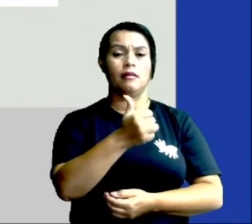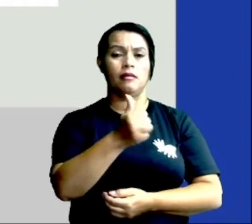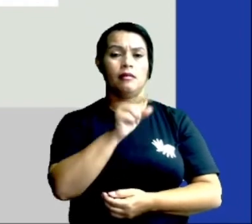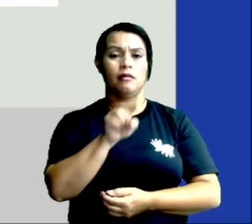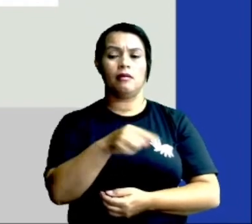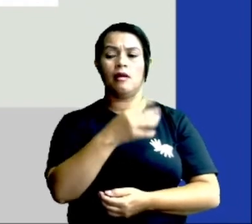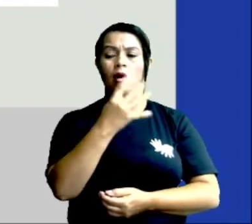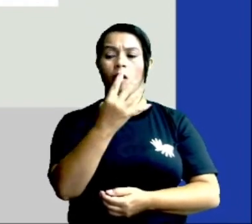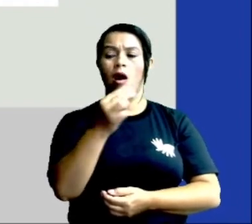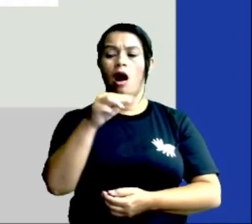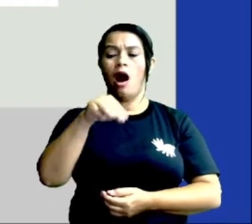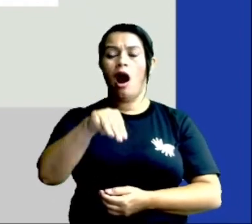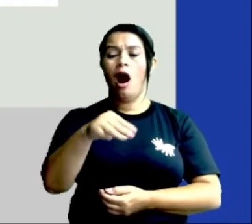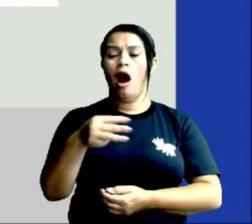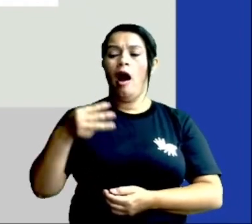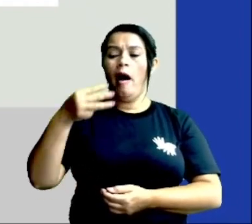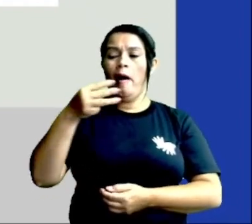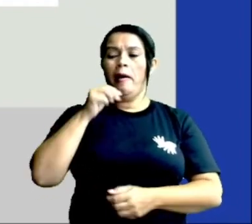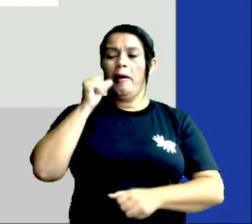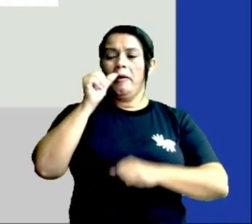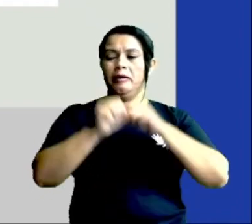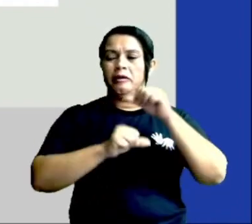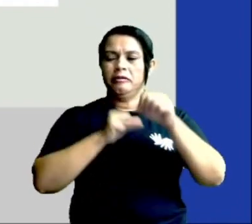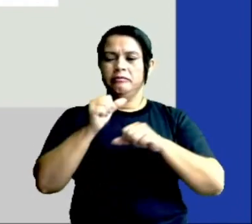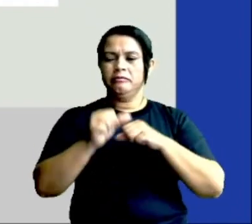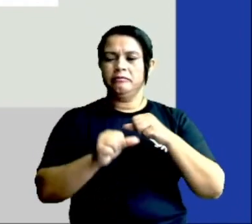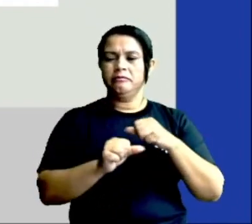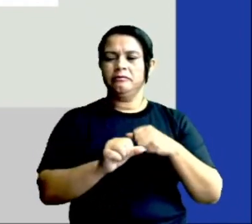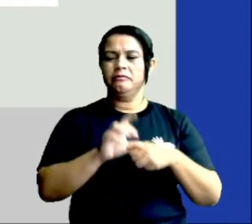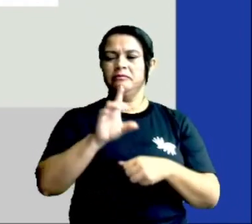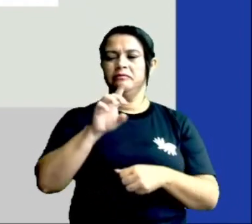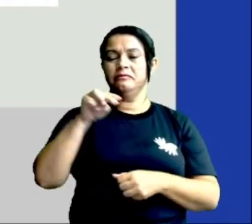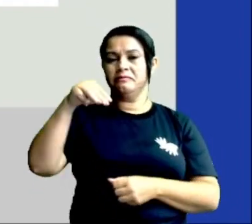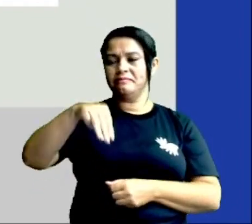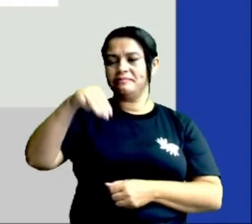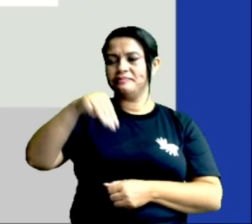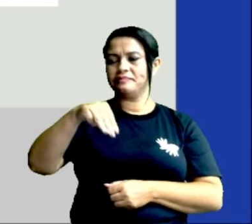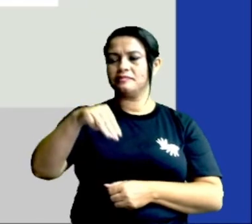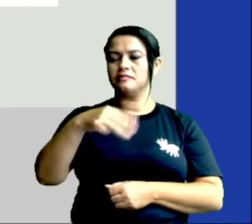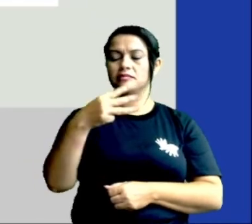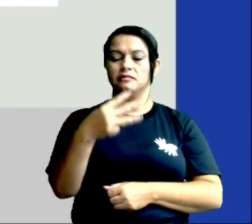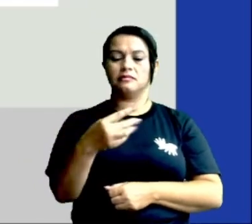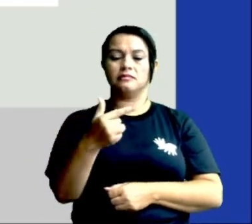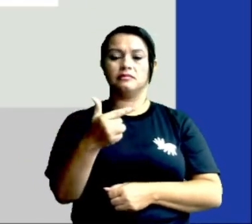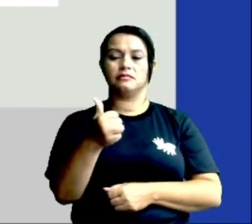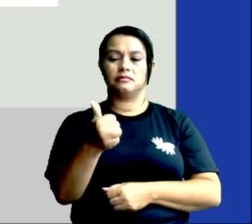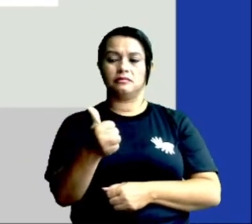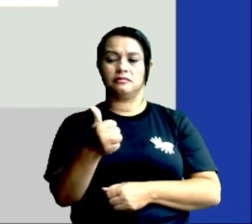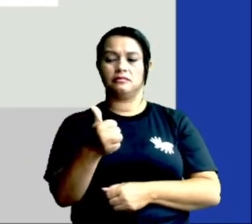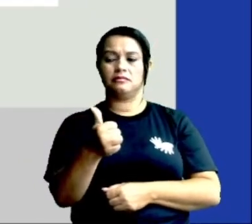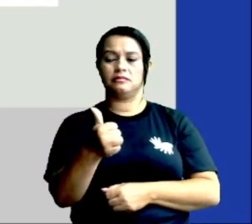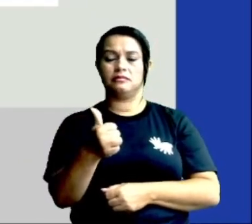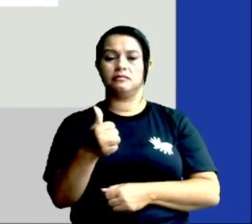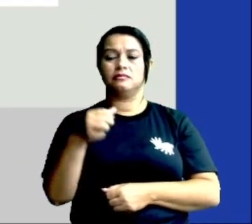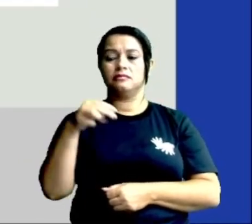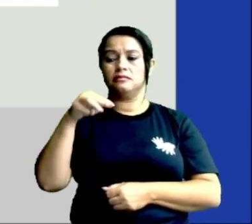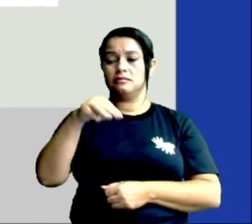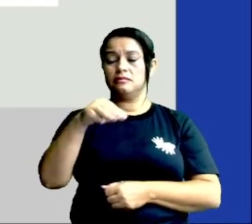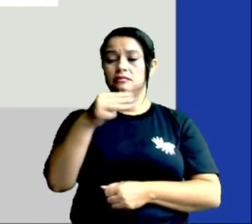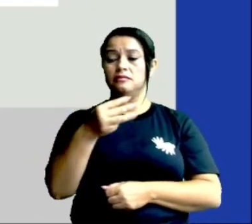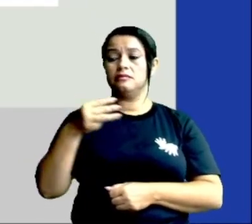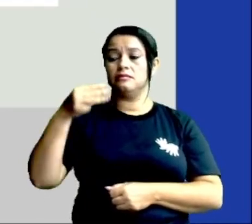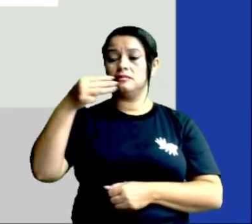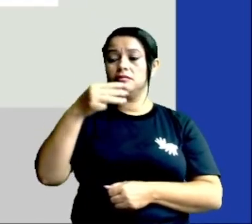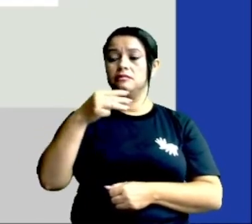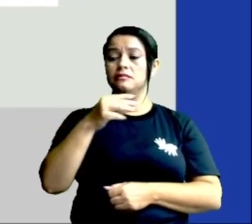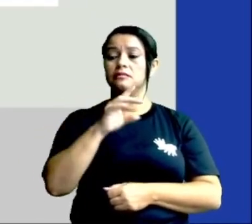321,4 metros cúbicos. Transformando para metros, eu tenho quem agora? 321. Em